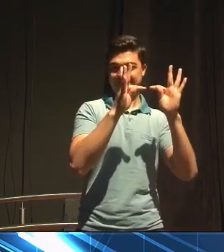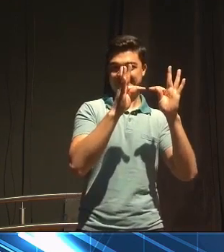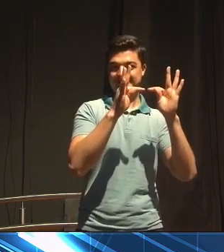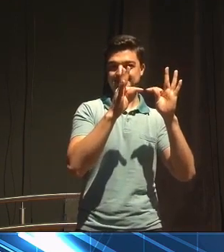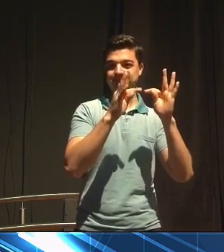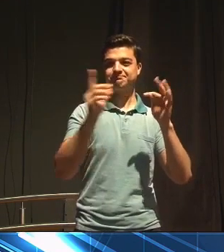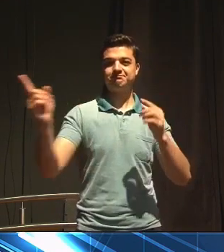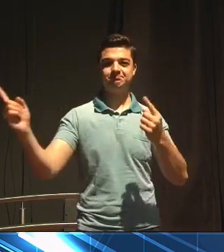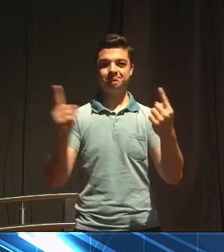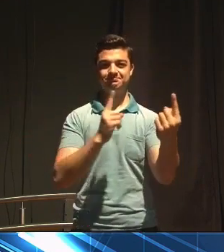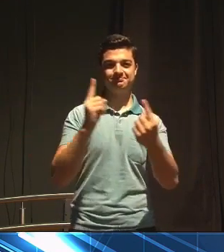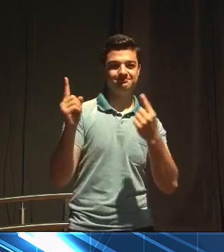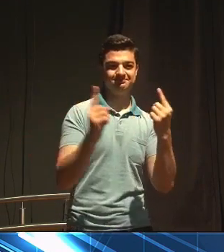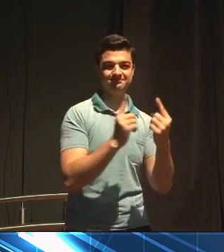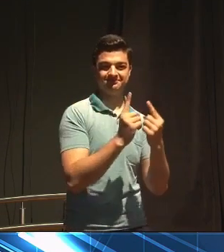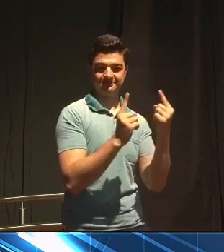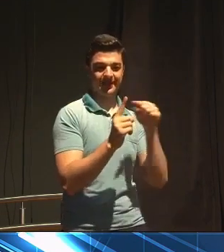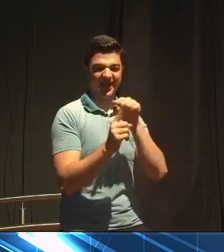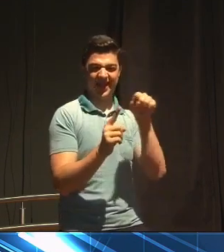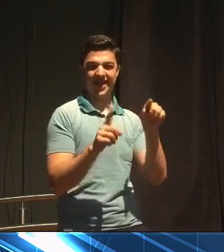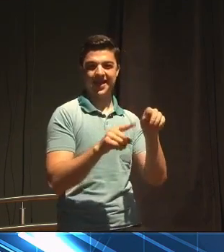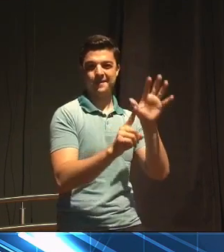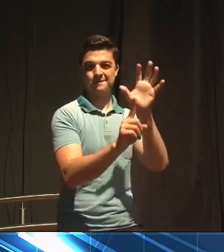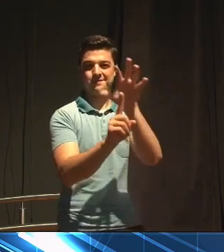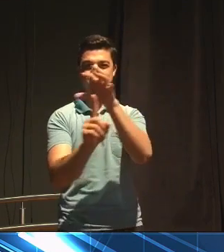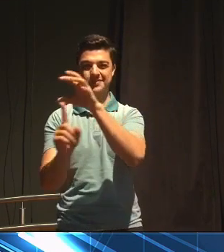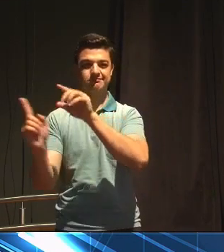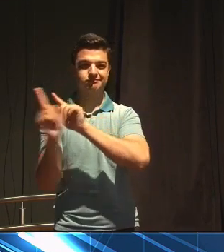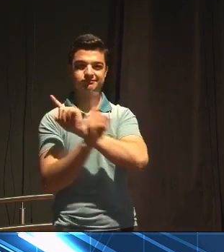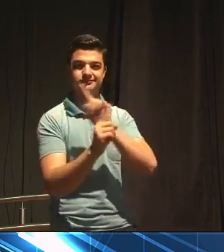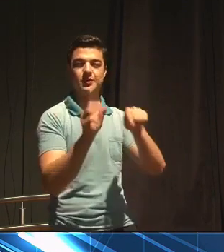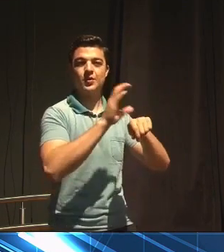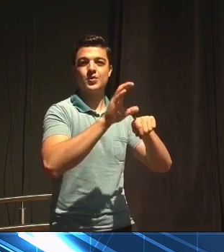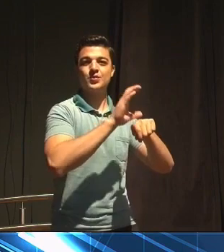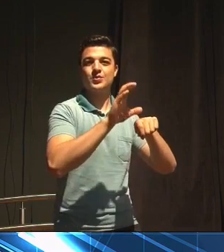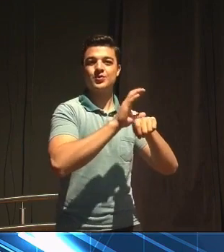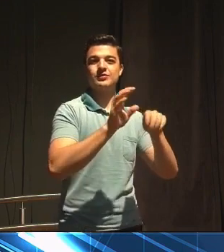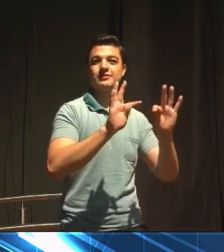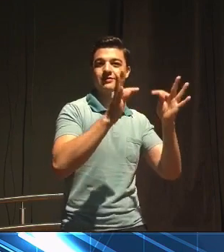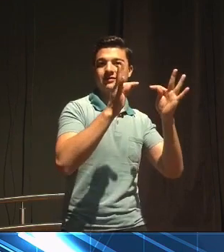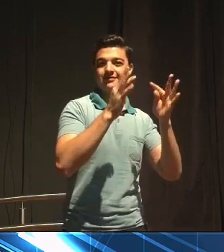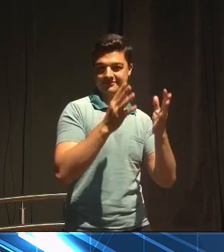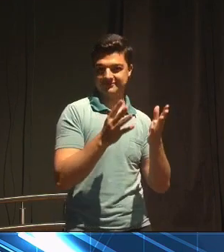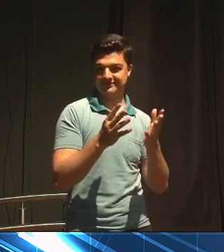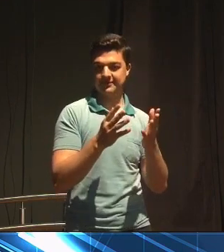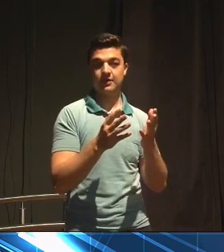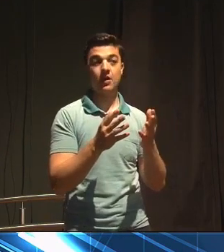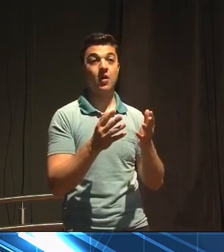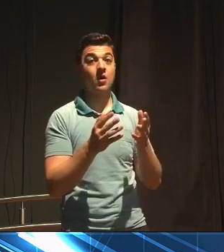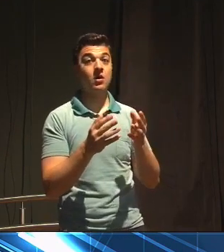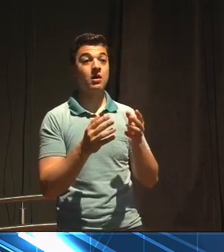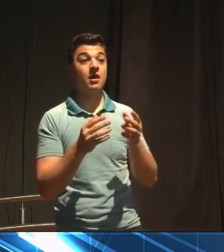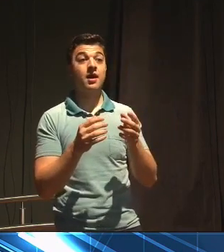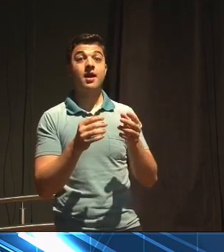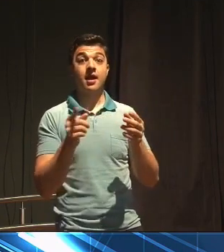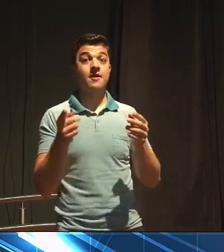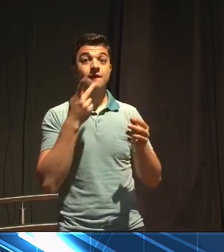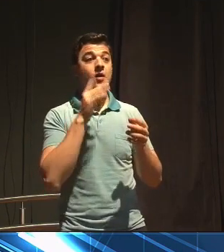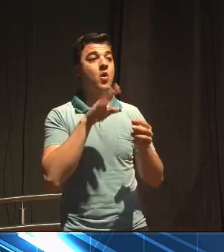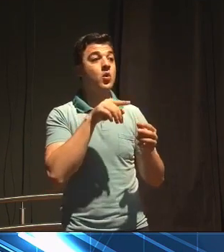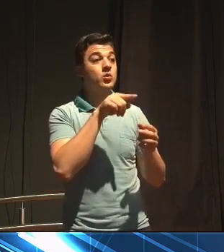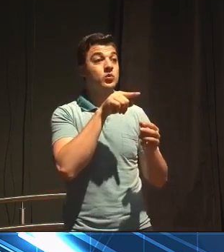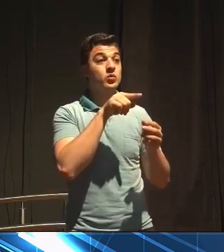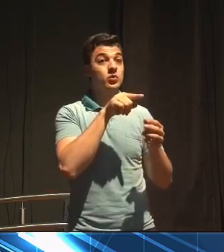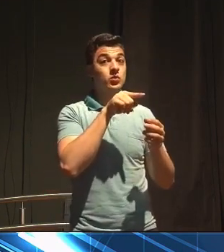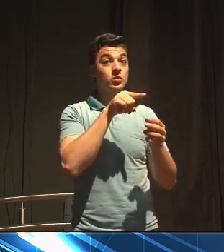lógico, as grandes empresas estão aqui coladinha nas instituições de ensino: "Ô, quando você formar essa galera aqui, avisa que eu quero contratar", porque